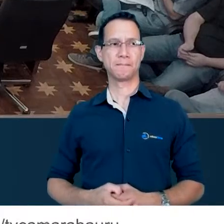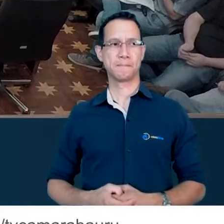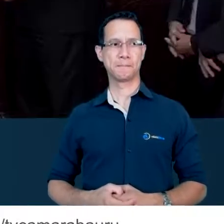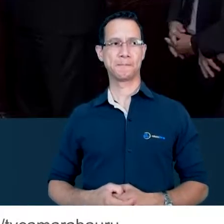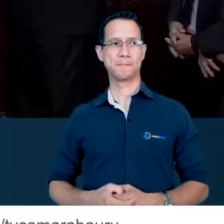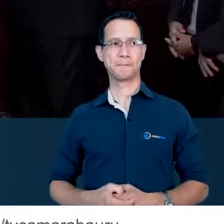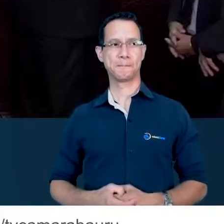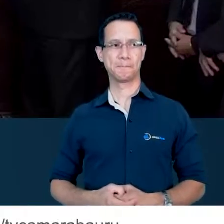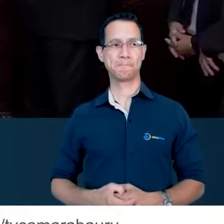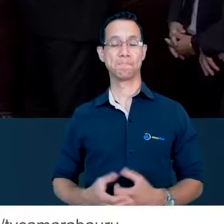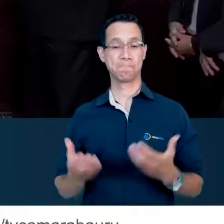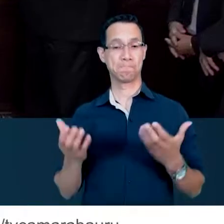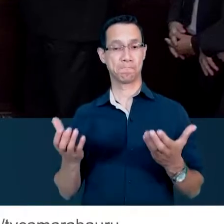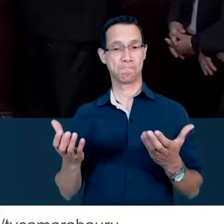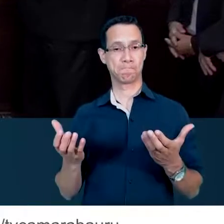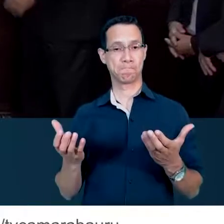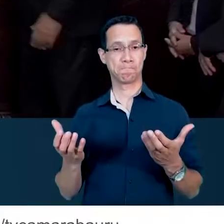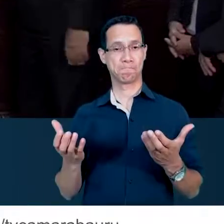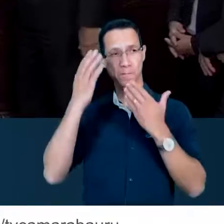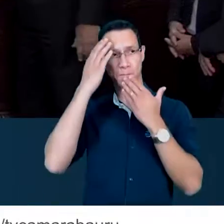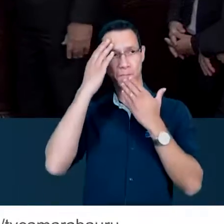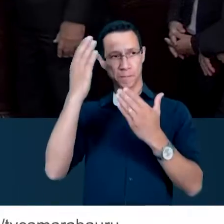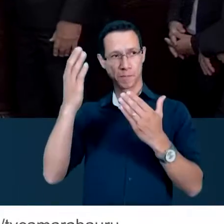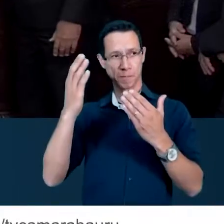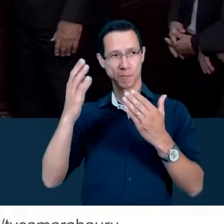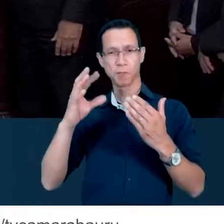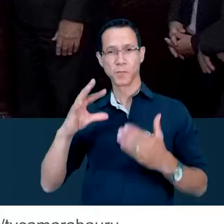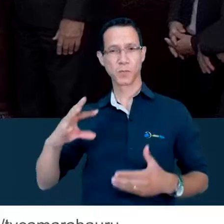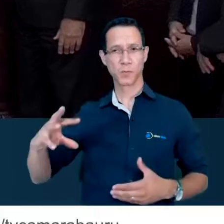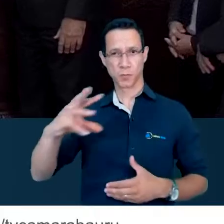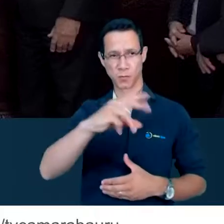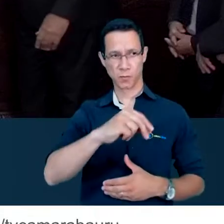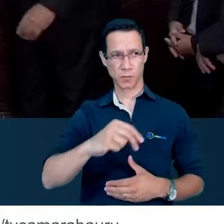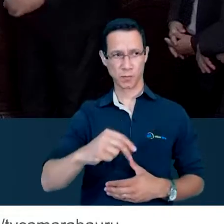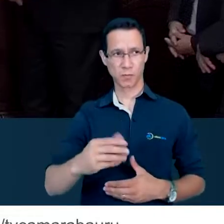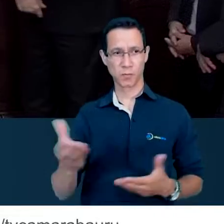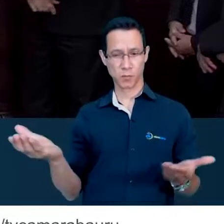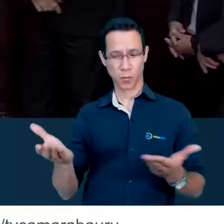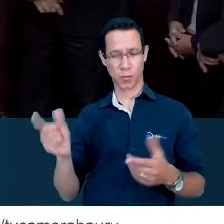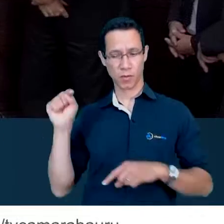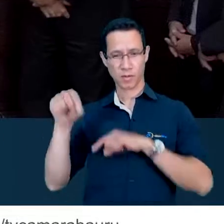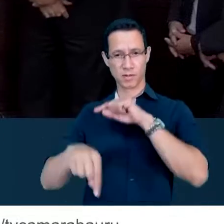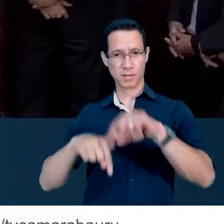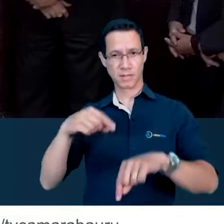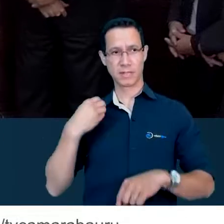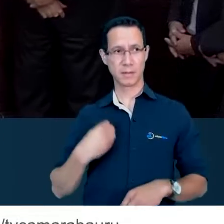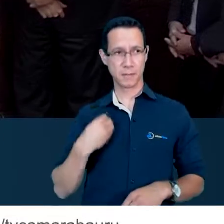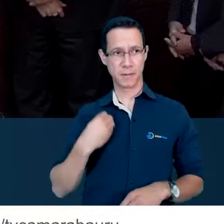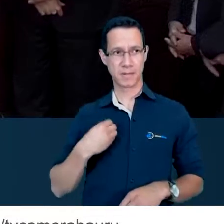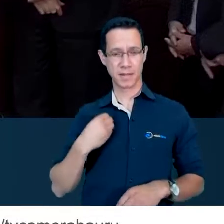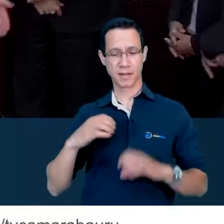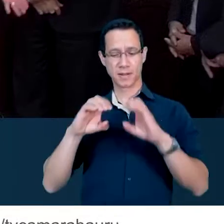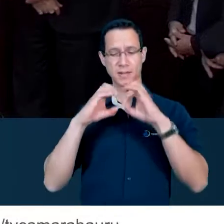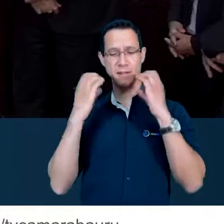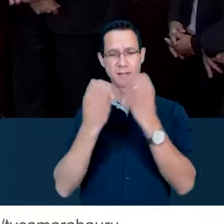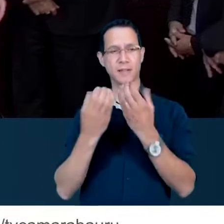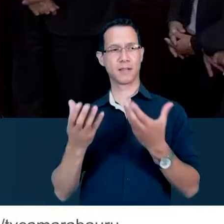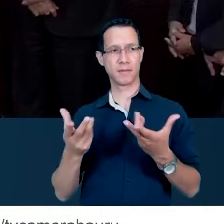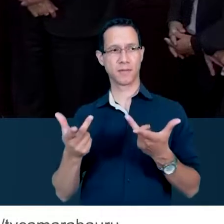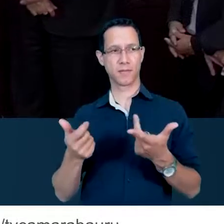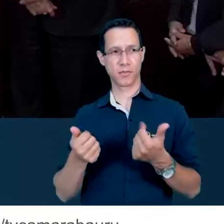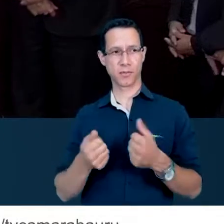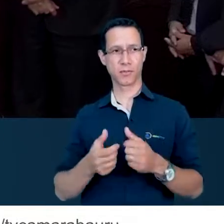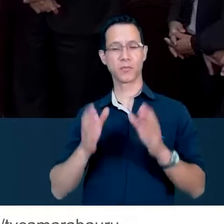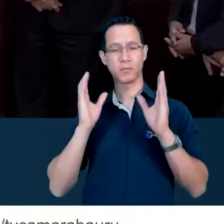Eu quero agradecer a todos vocês que estão aqui hoje presentes. Essa casa é maravilhosa. Já estive